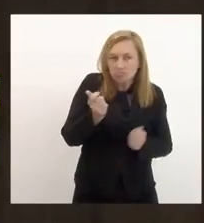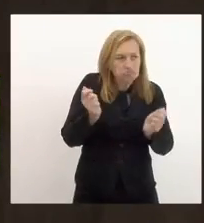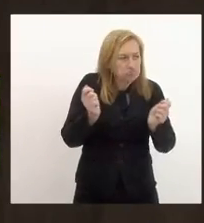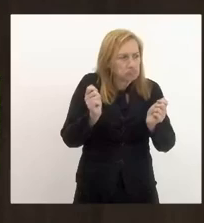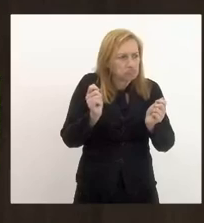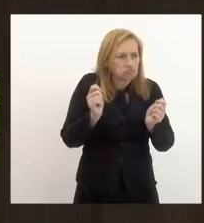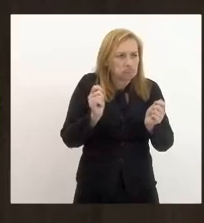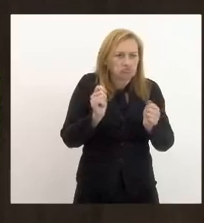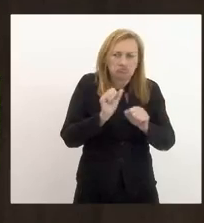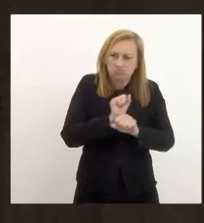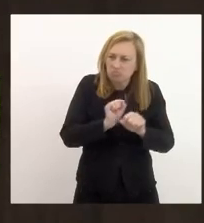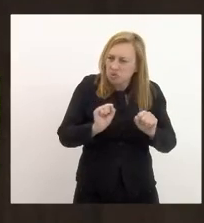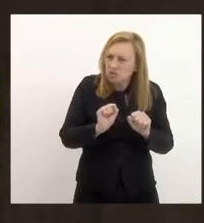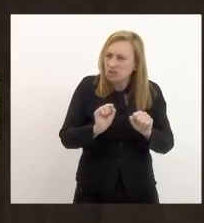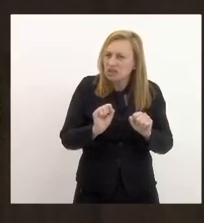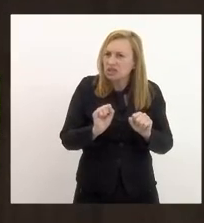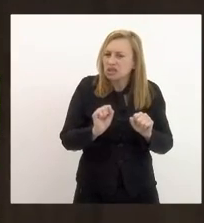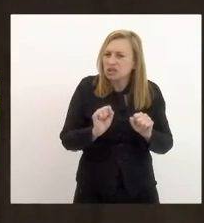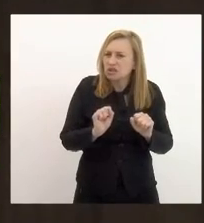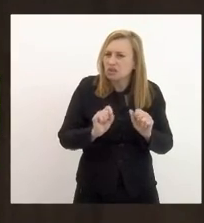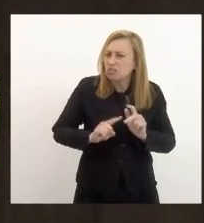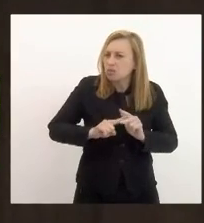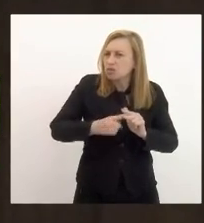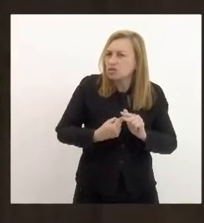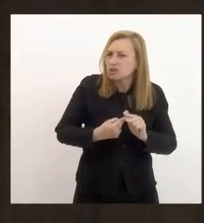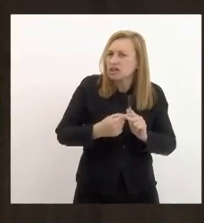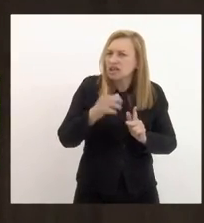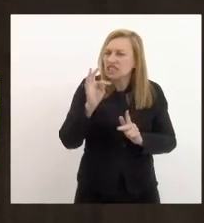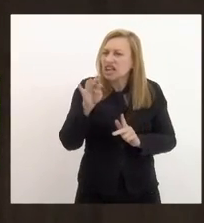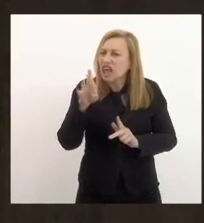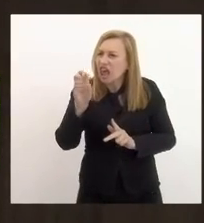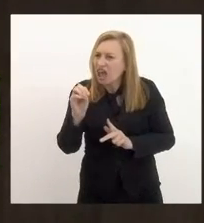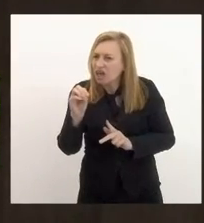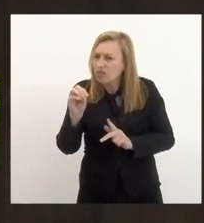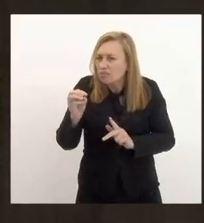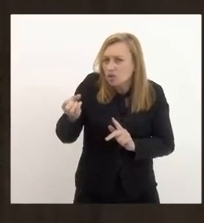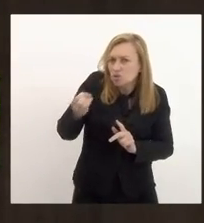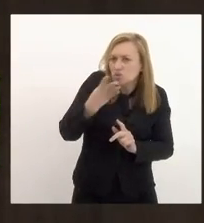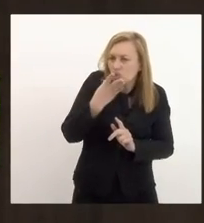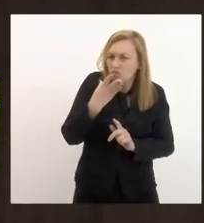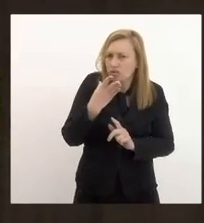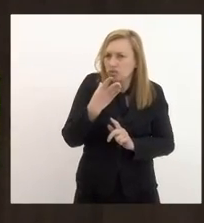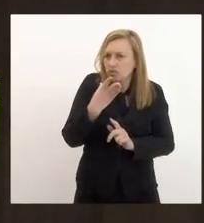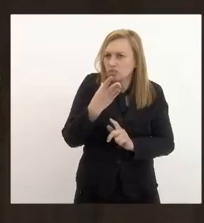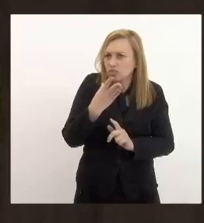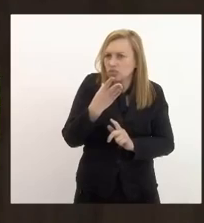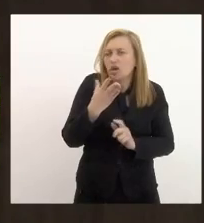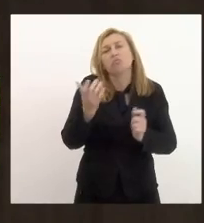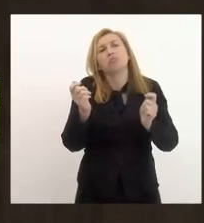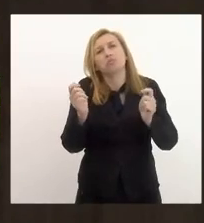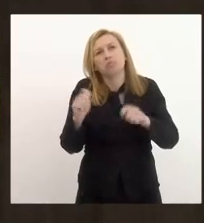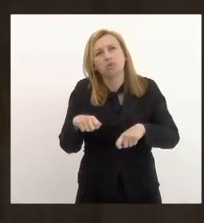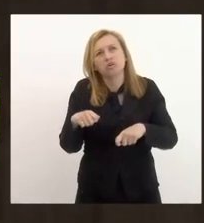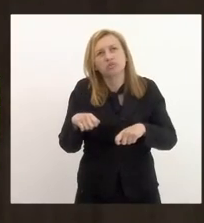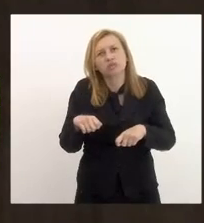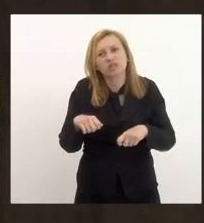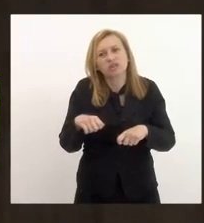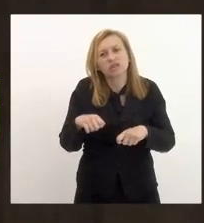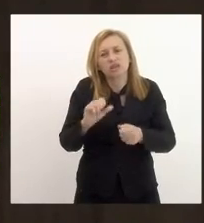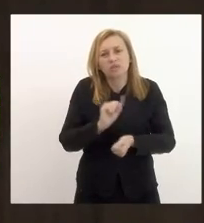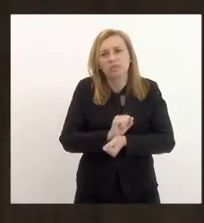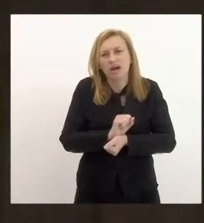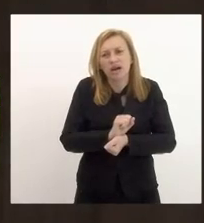possível Essa é a manutenção do treino para os novos Há a possibilidade de